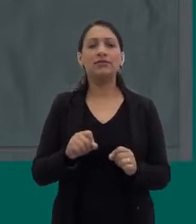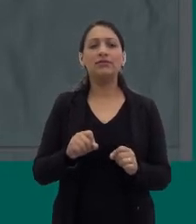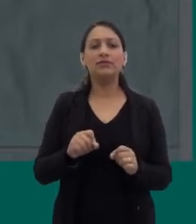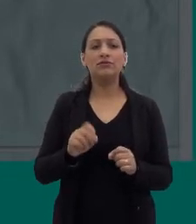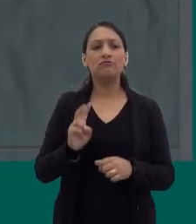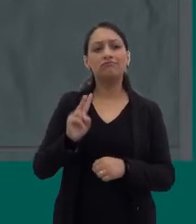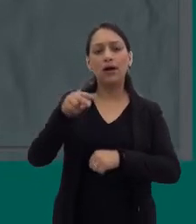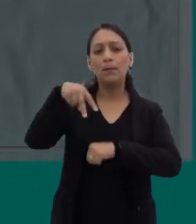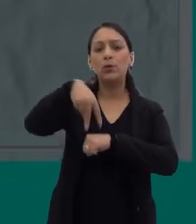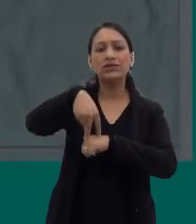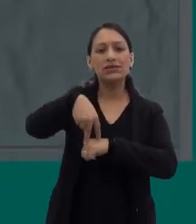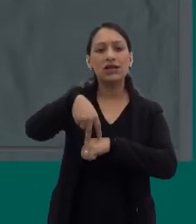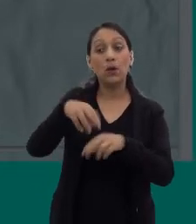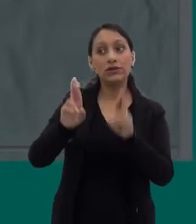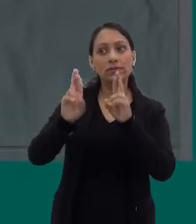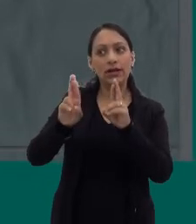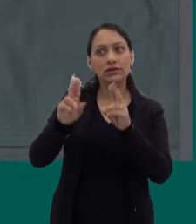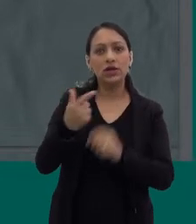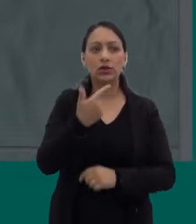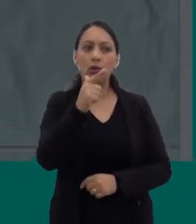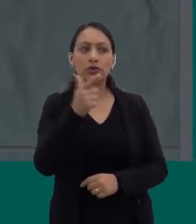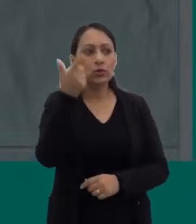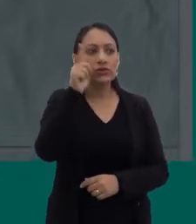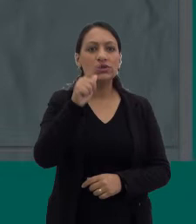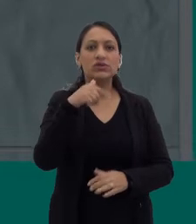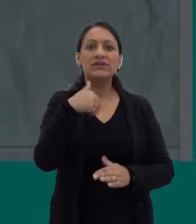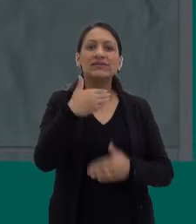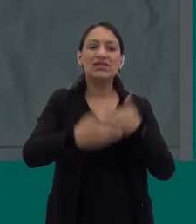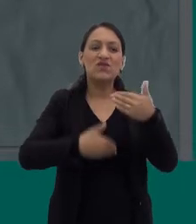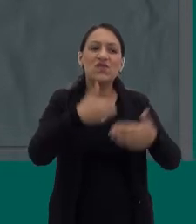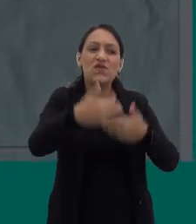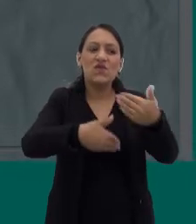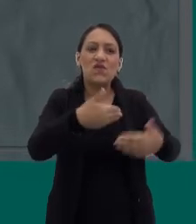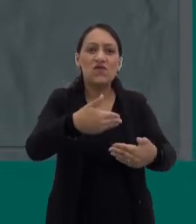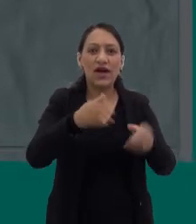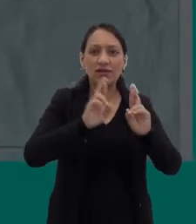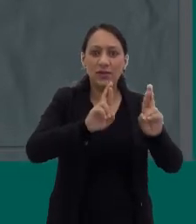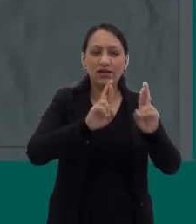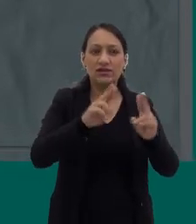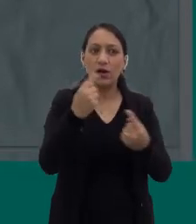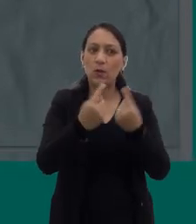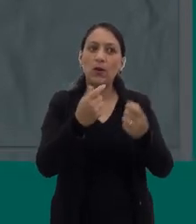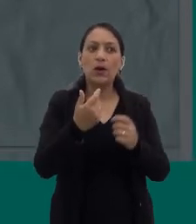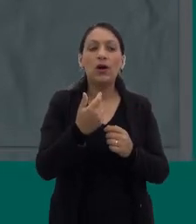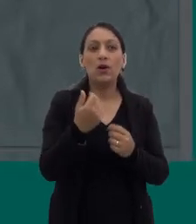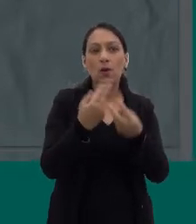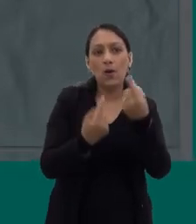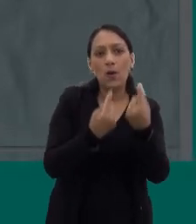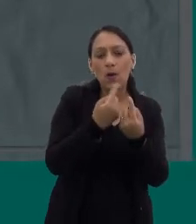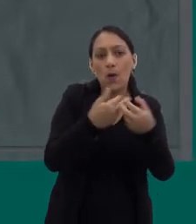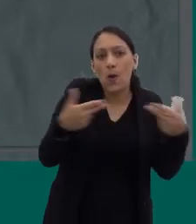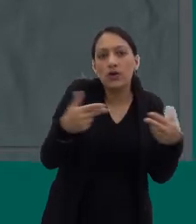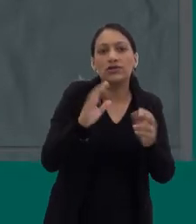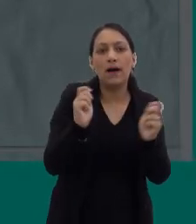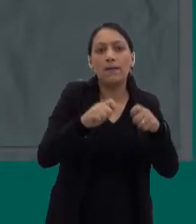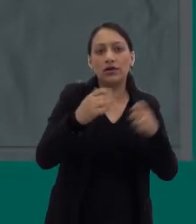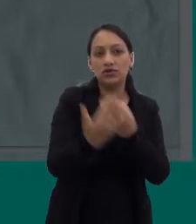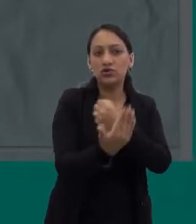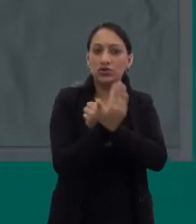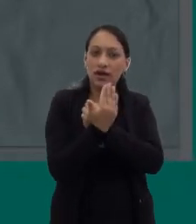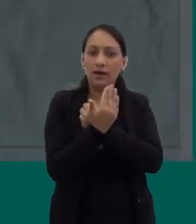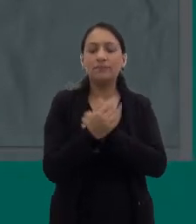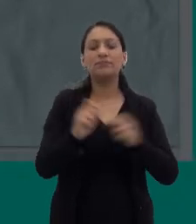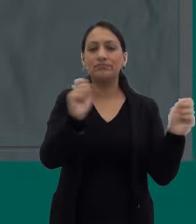numa outra eu consigo desenvolver a esperança de que algo pode mudar. Né? O que resulta na